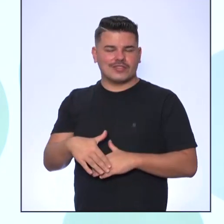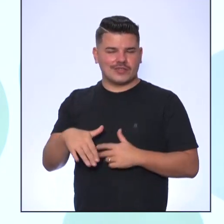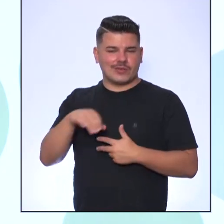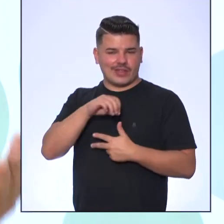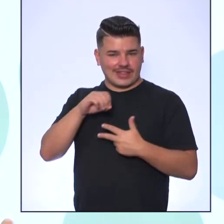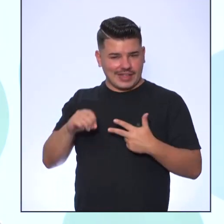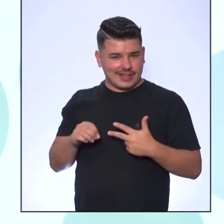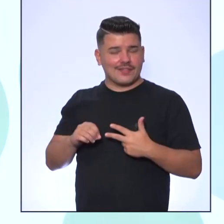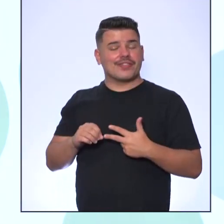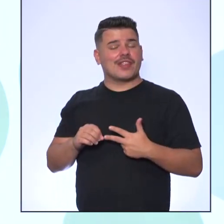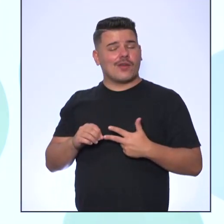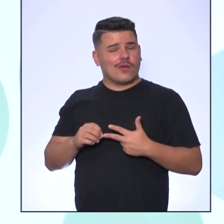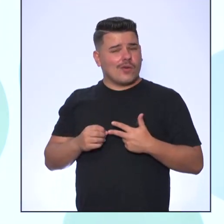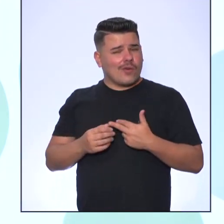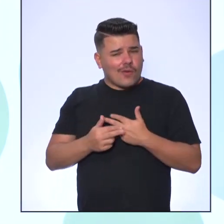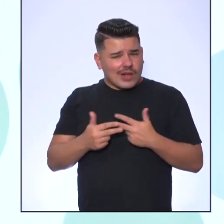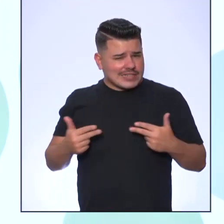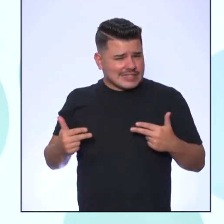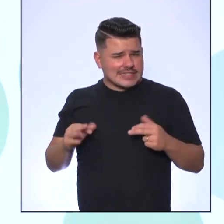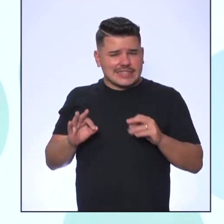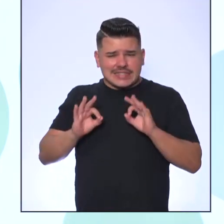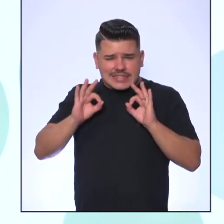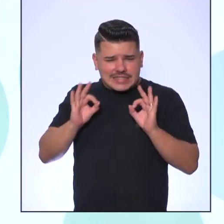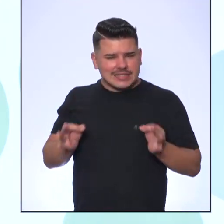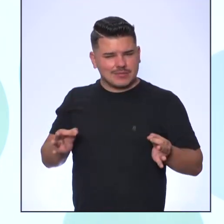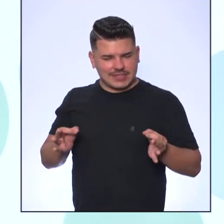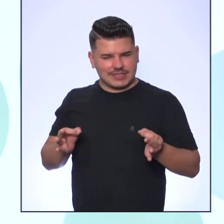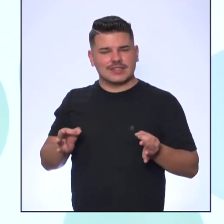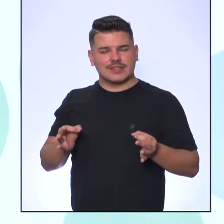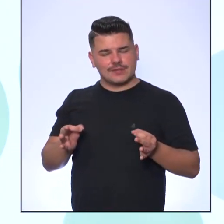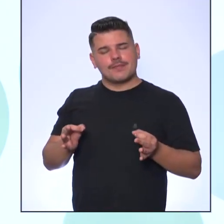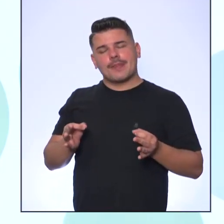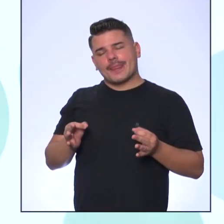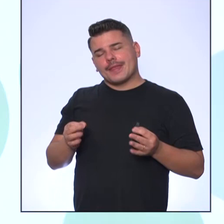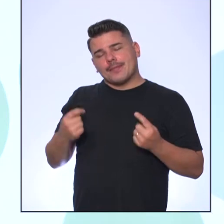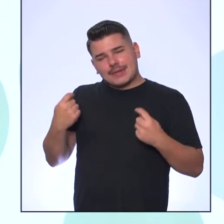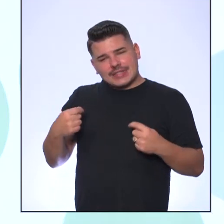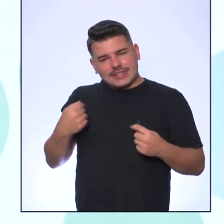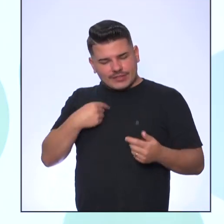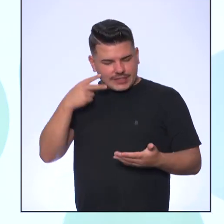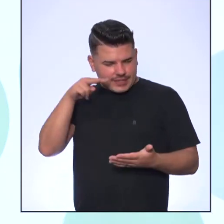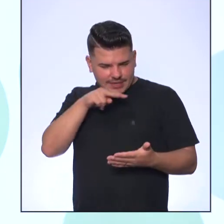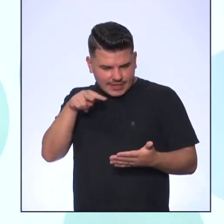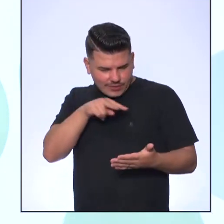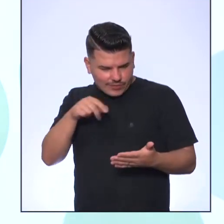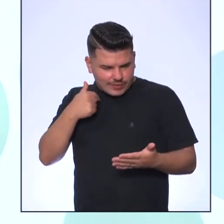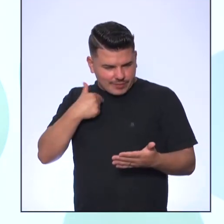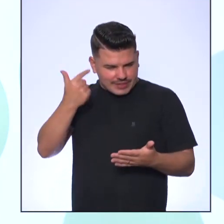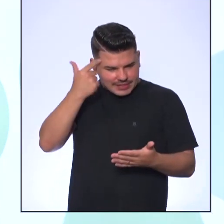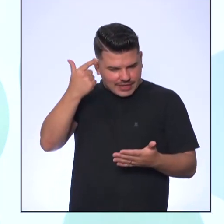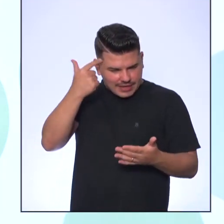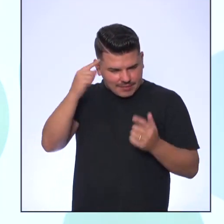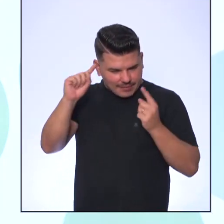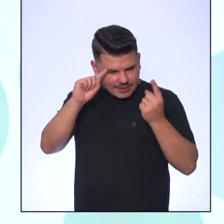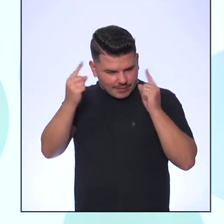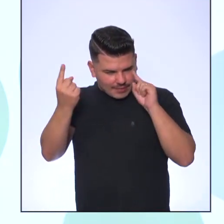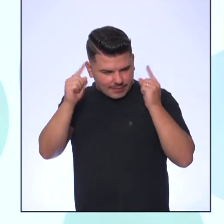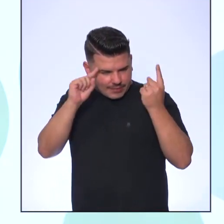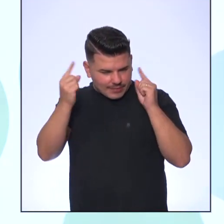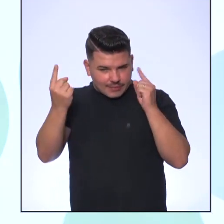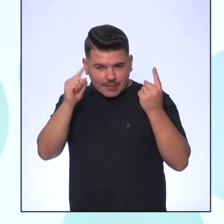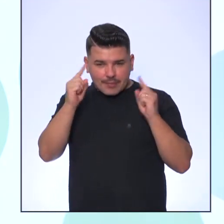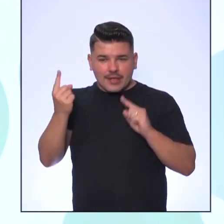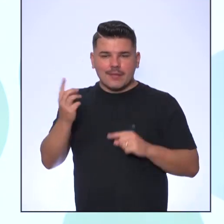ideias, né? São questões simples, né, que exigem um pouquinho de interpretação, né, de leitura de um texto, mas